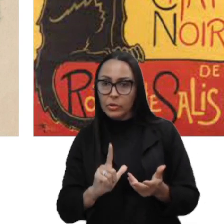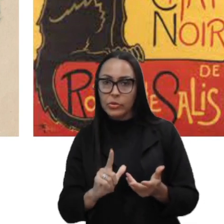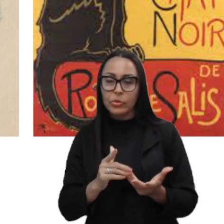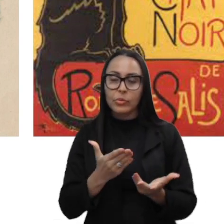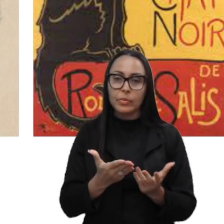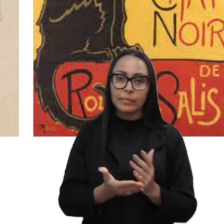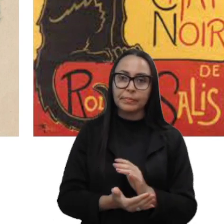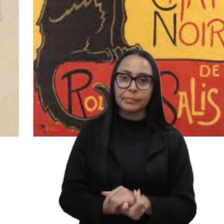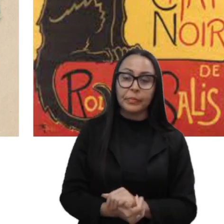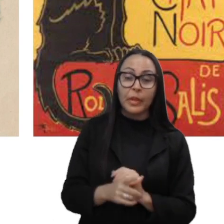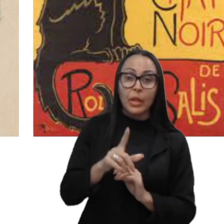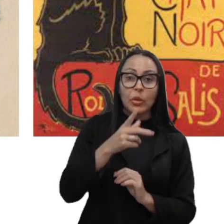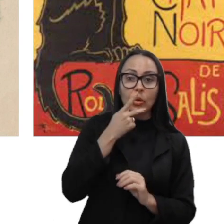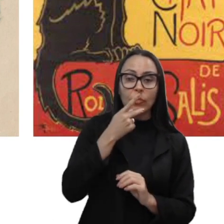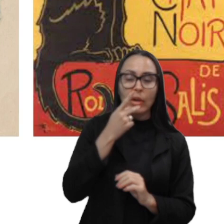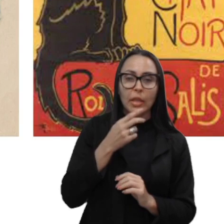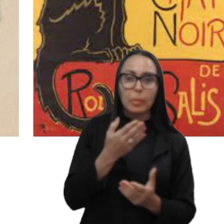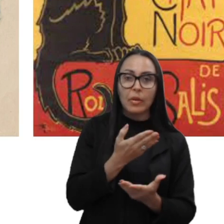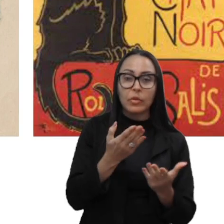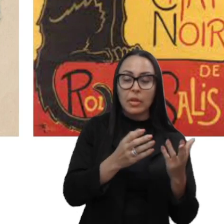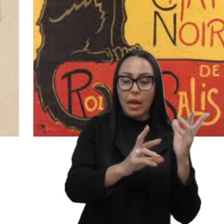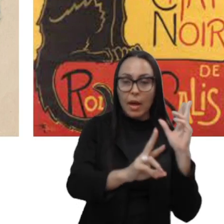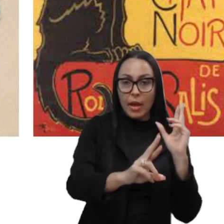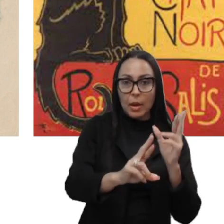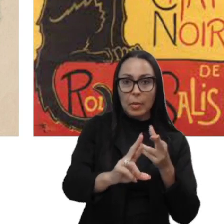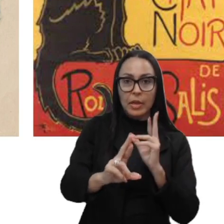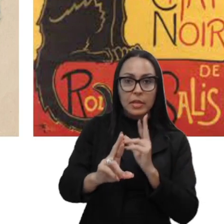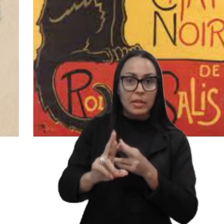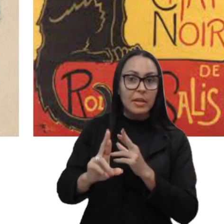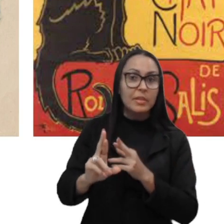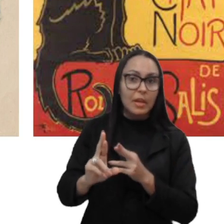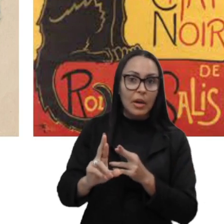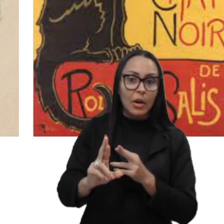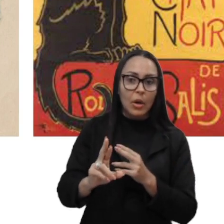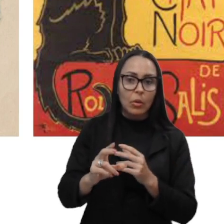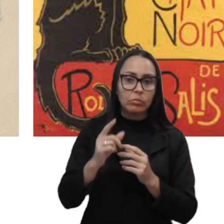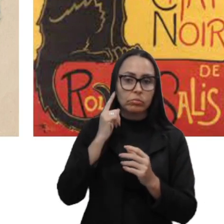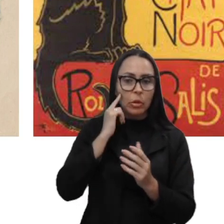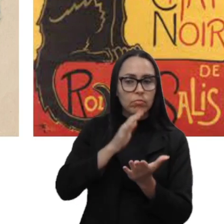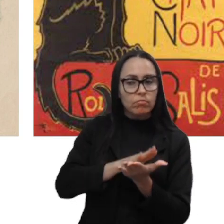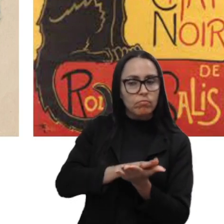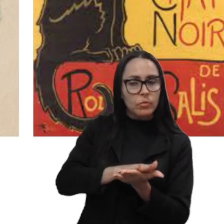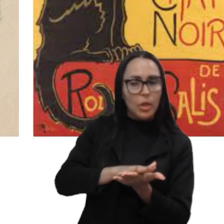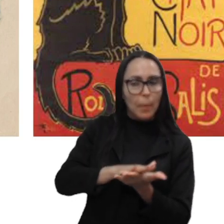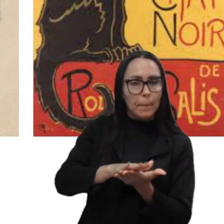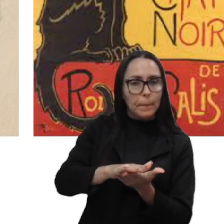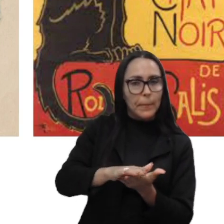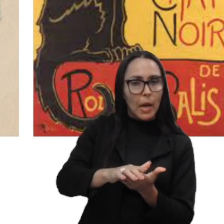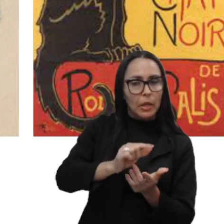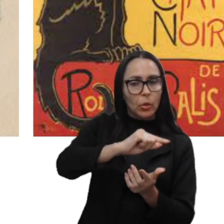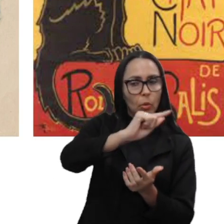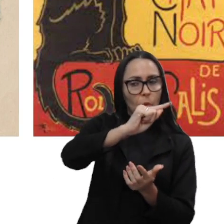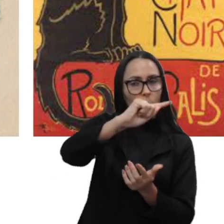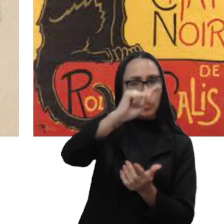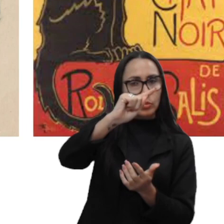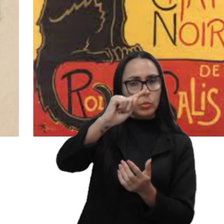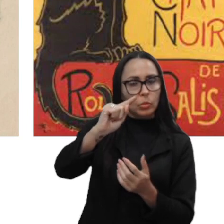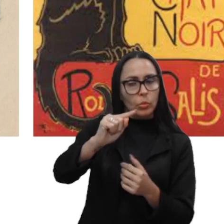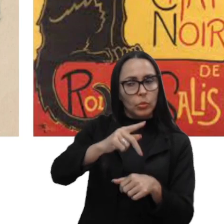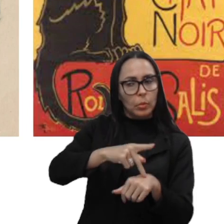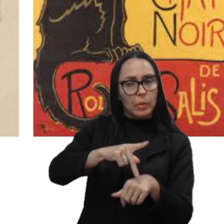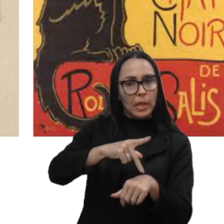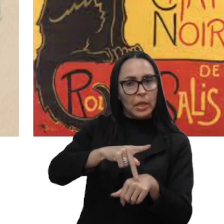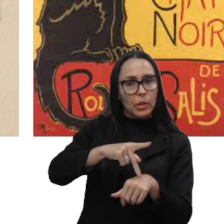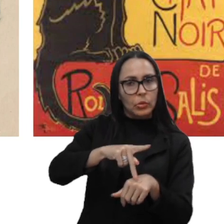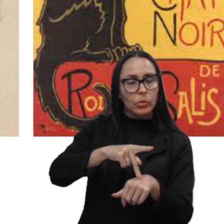E aquilo que eu falei para vocês da representação chapada de contornos pretos e com essa gravidade,